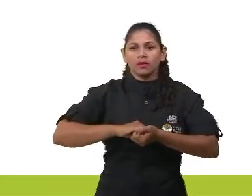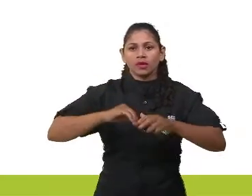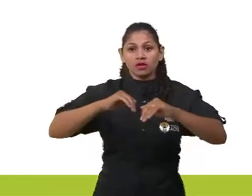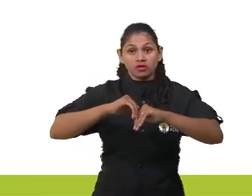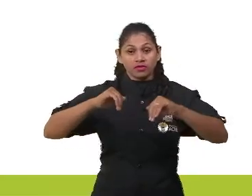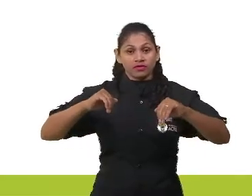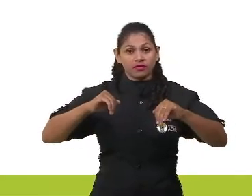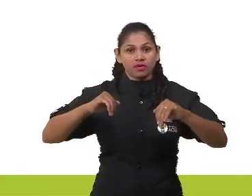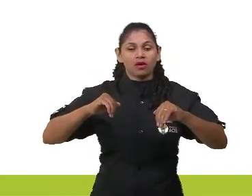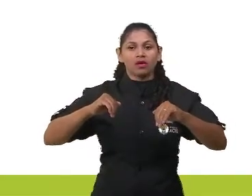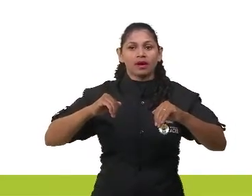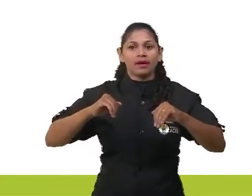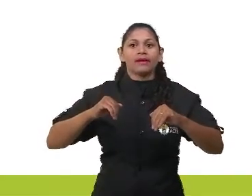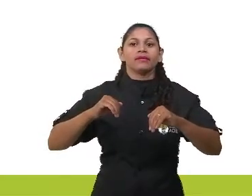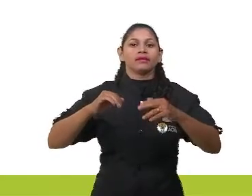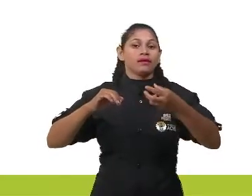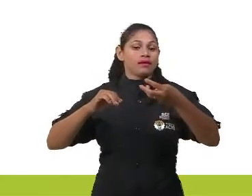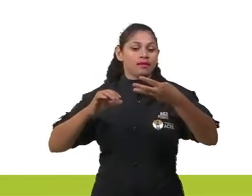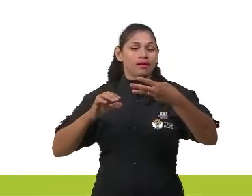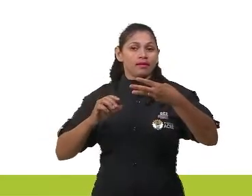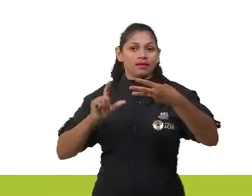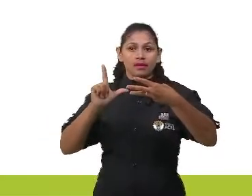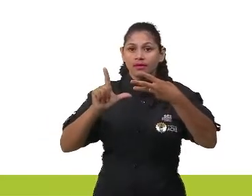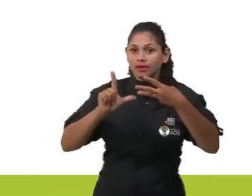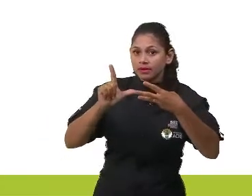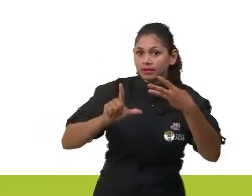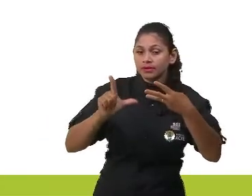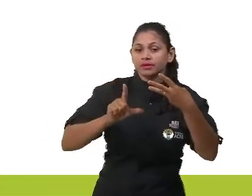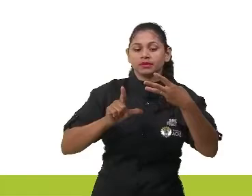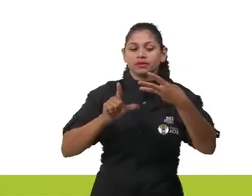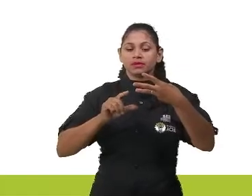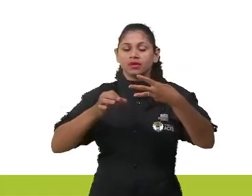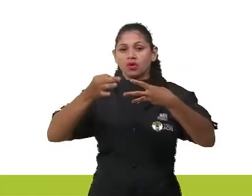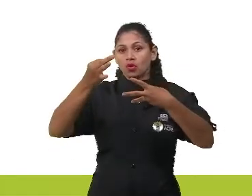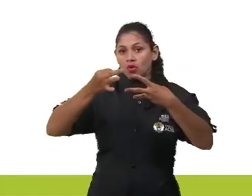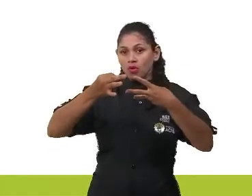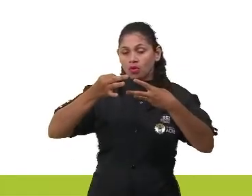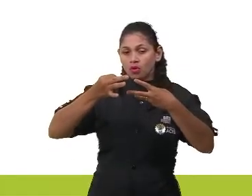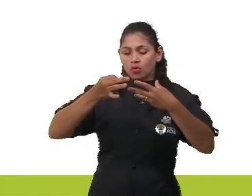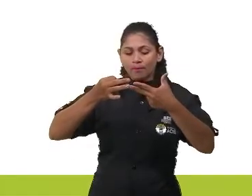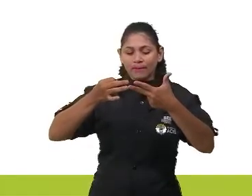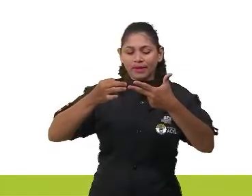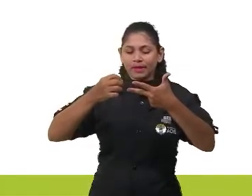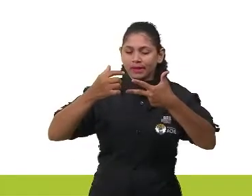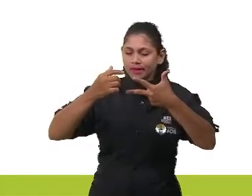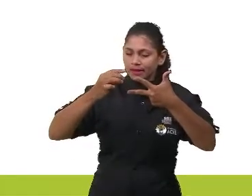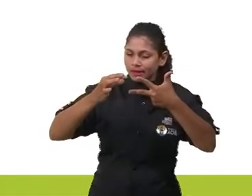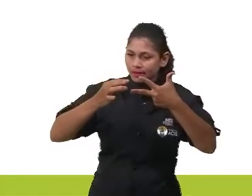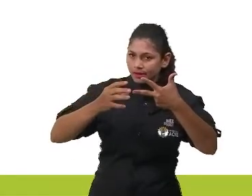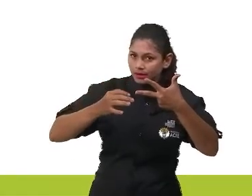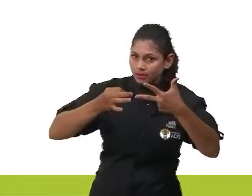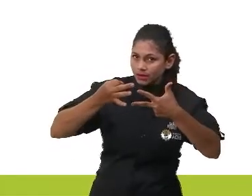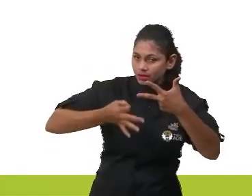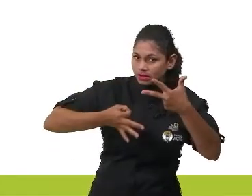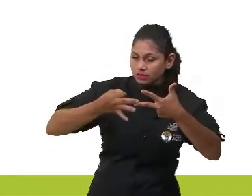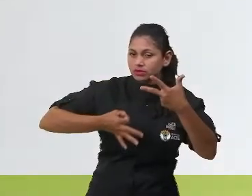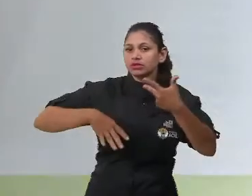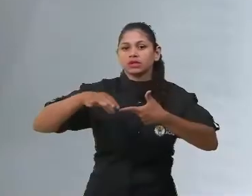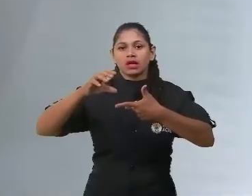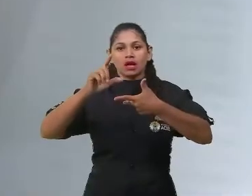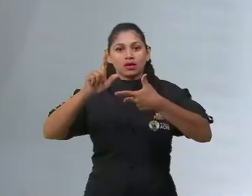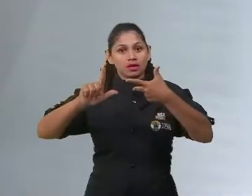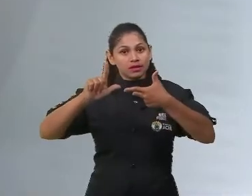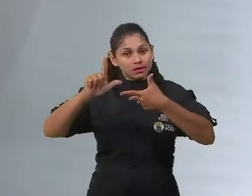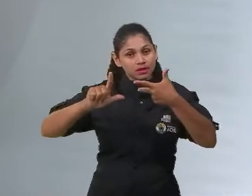poderes. Aí você tem o legislativo, que elabora as leis, o judiciário que aplica essas leis e o executivo que administra a sociedade.